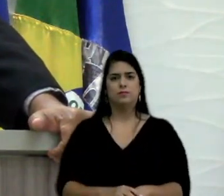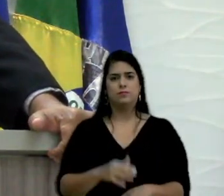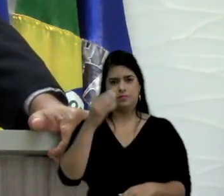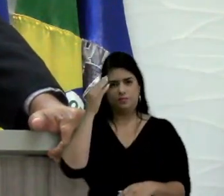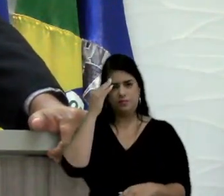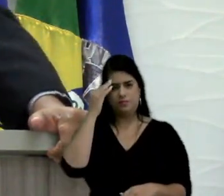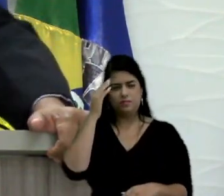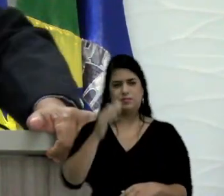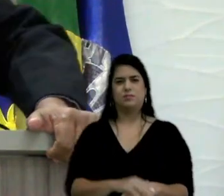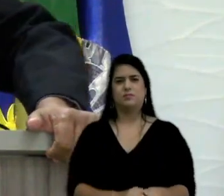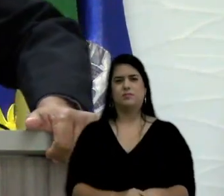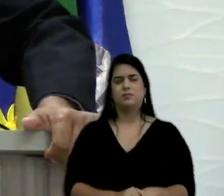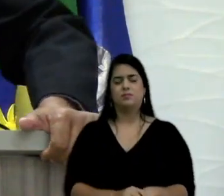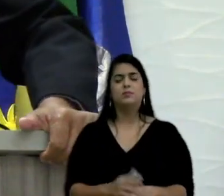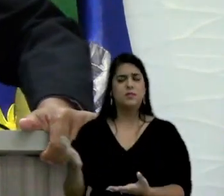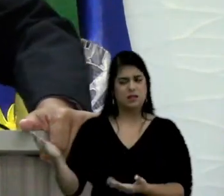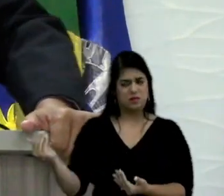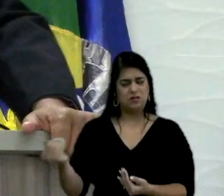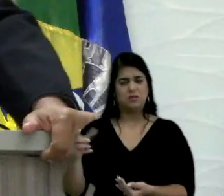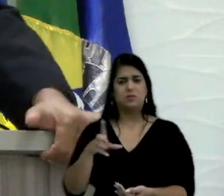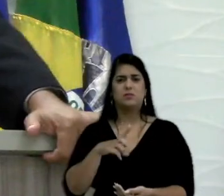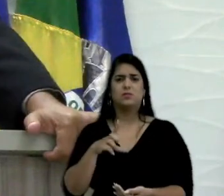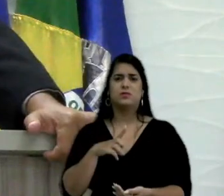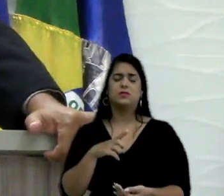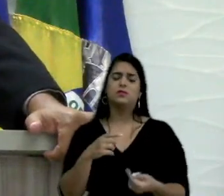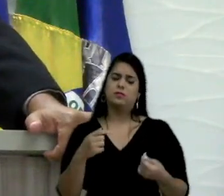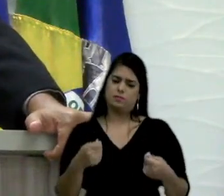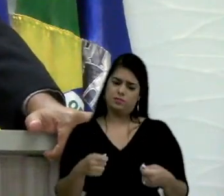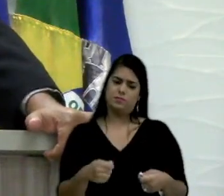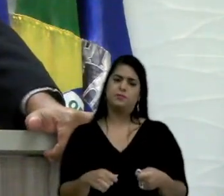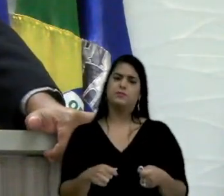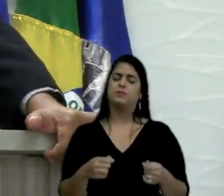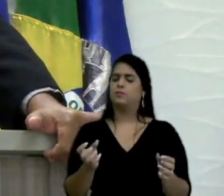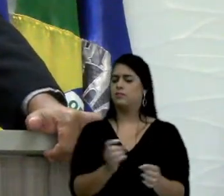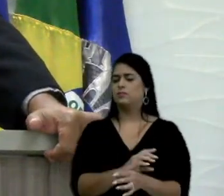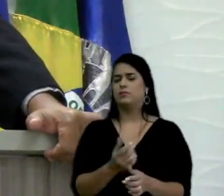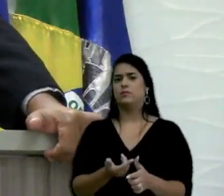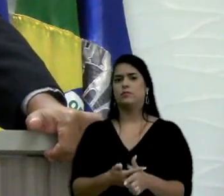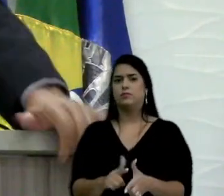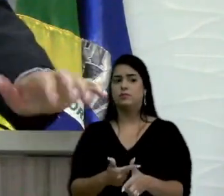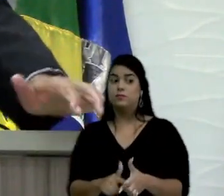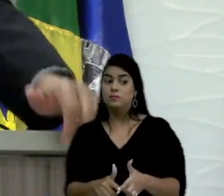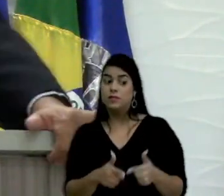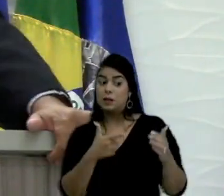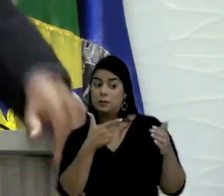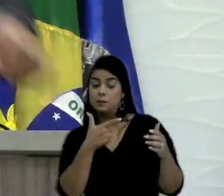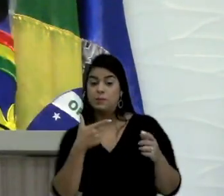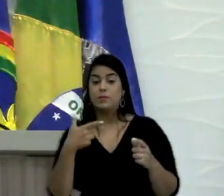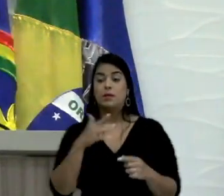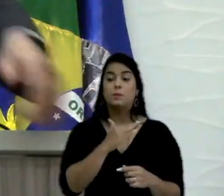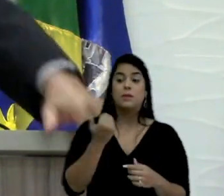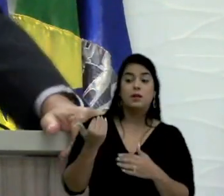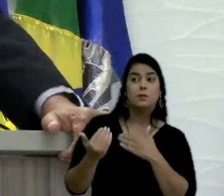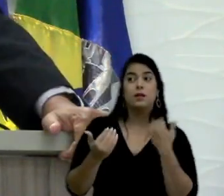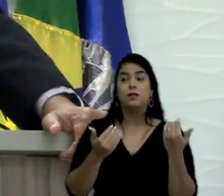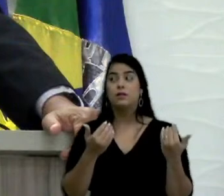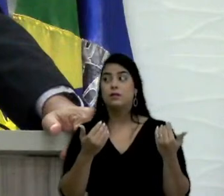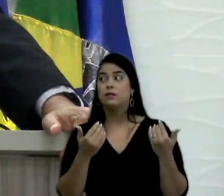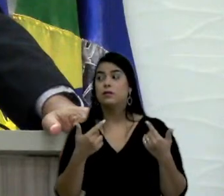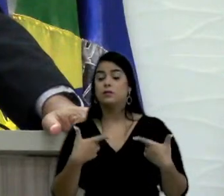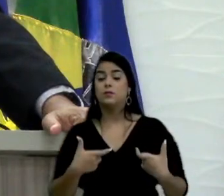menor também numa situação dessa Vanildo a gente tem que tomar alguma atitude aí quando mata um ou do aí eles para um pouquinho depois começa de novo